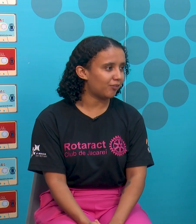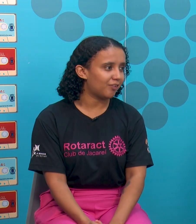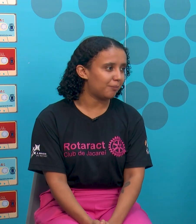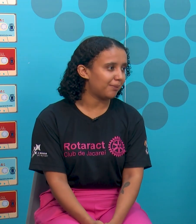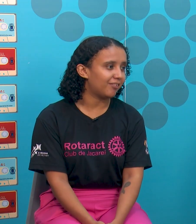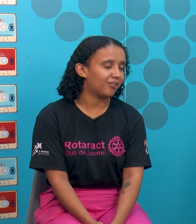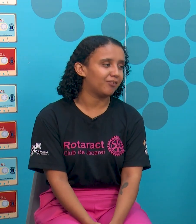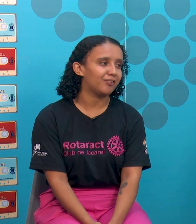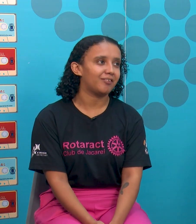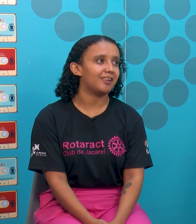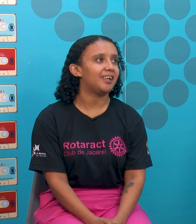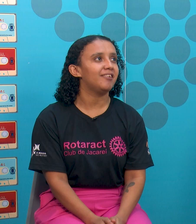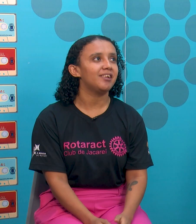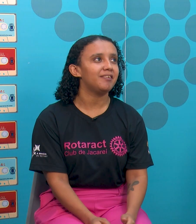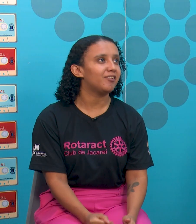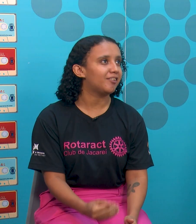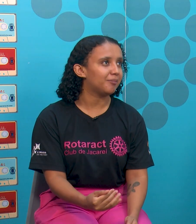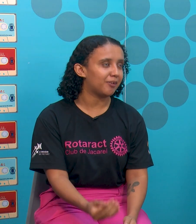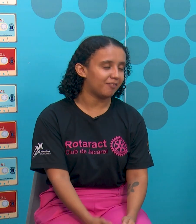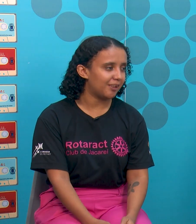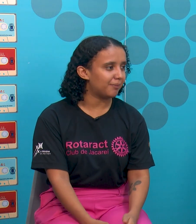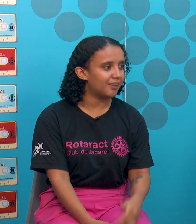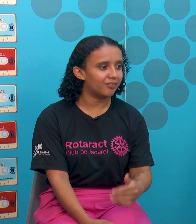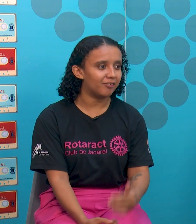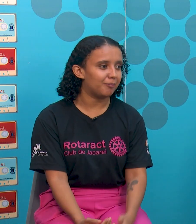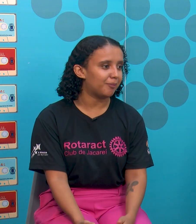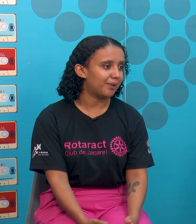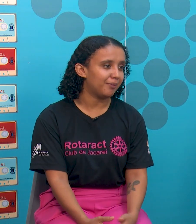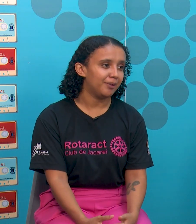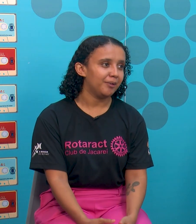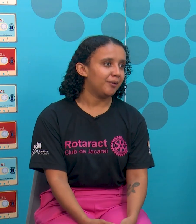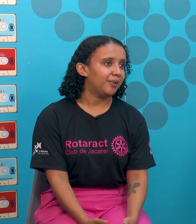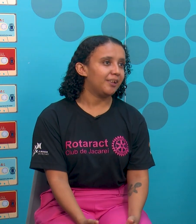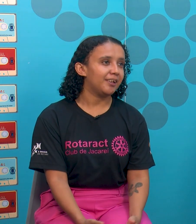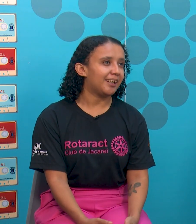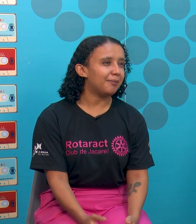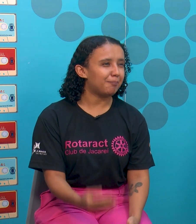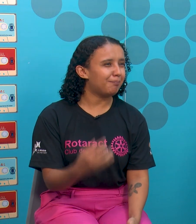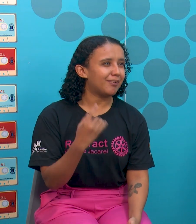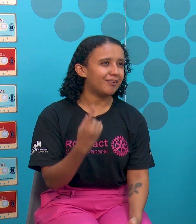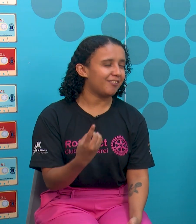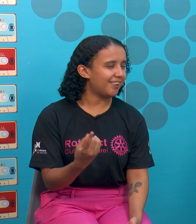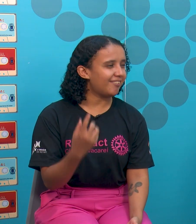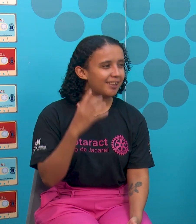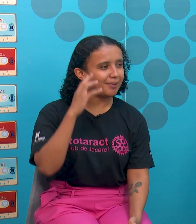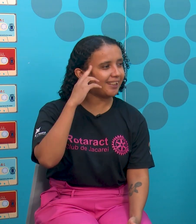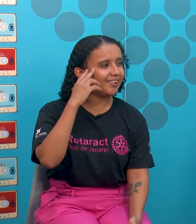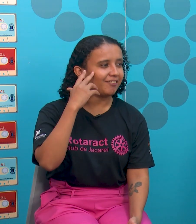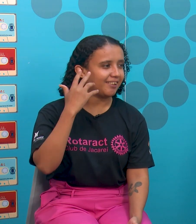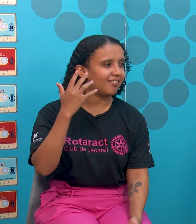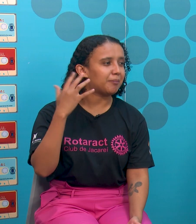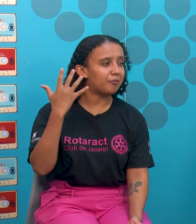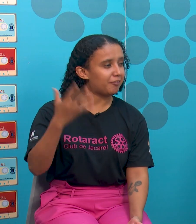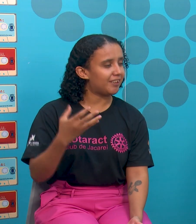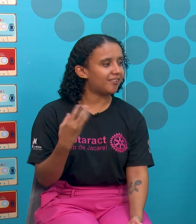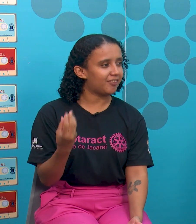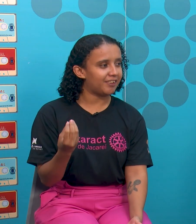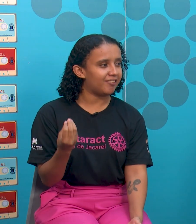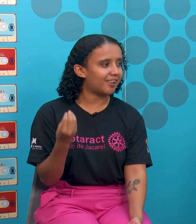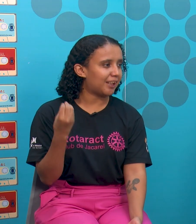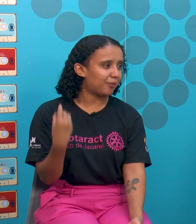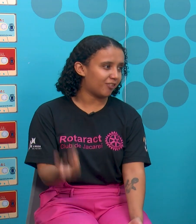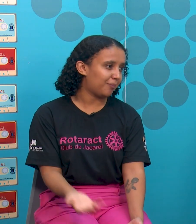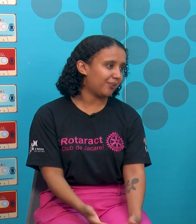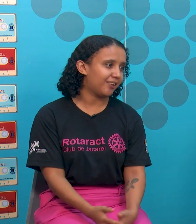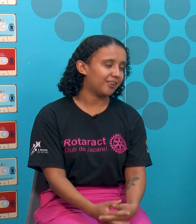sempre de pessoas que pensam no outro. Cada dia vai surgir uma nova demanda, um novo problema. E cada pessoa diferente tem uma ideia diferente, né? Uma vivência